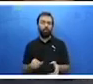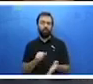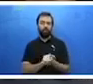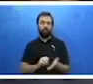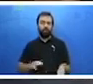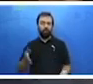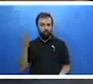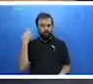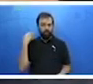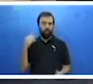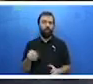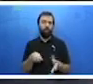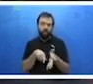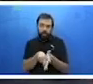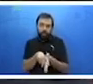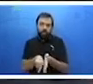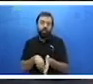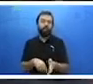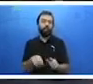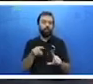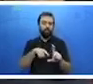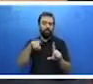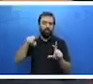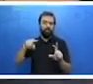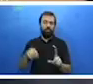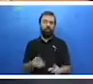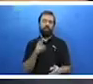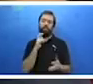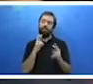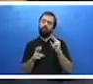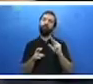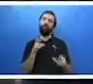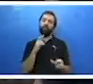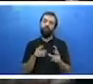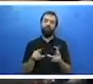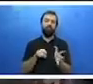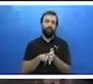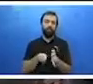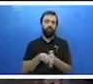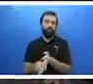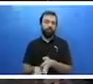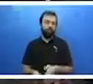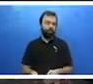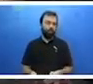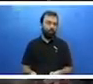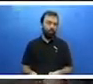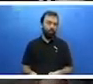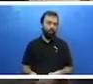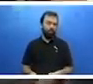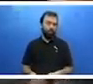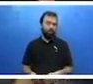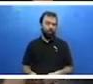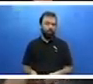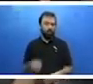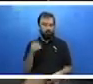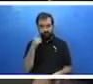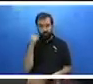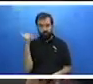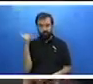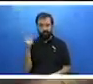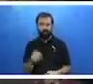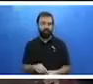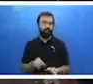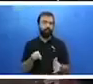analise o gráfico da população e responda as questões. A Zé Carioca vem com uma